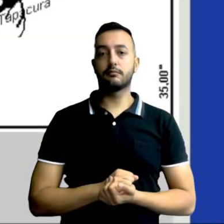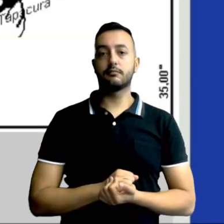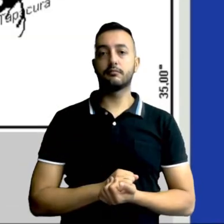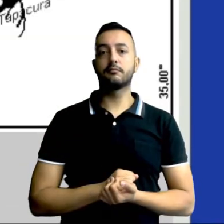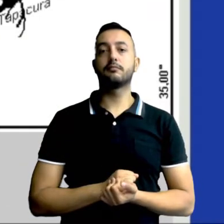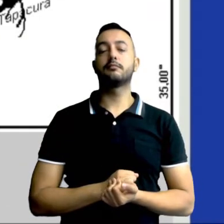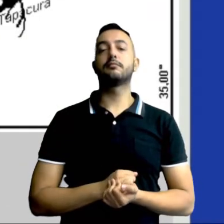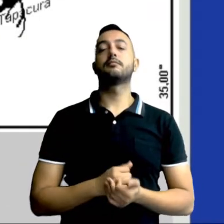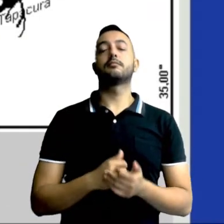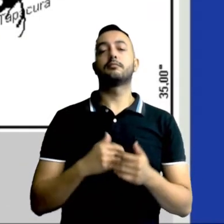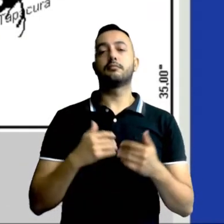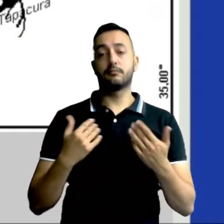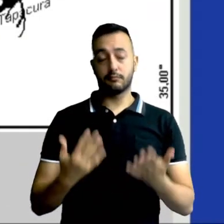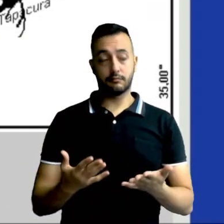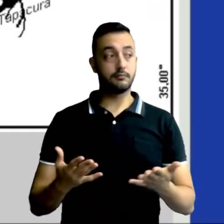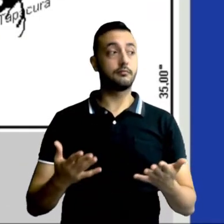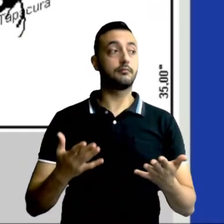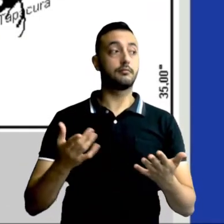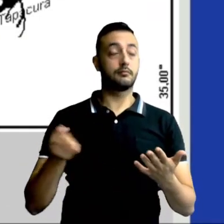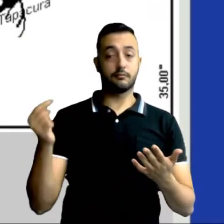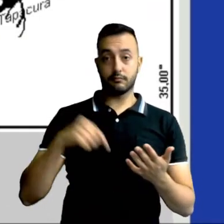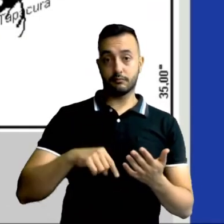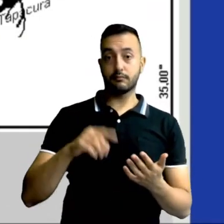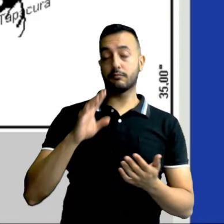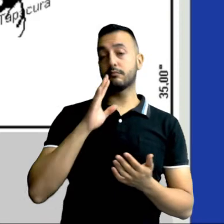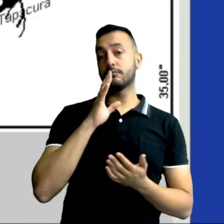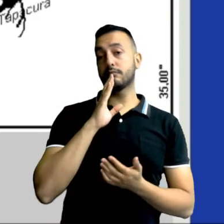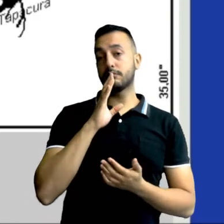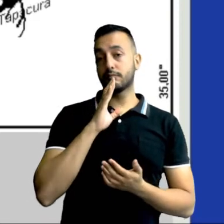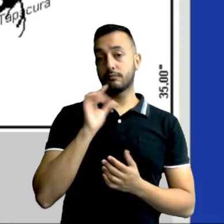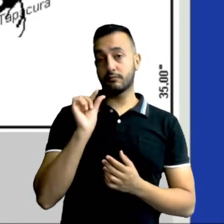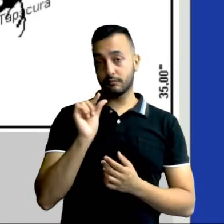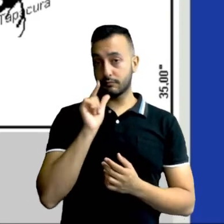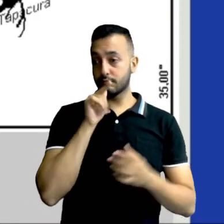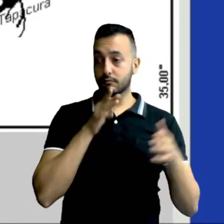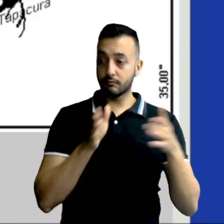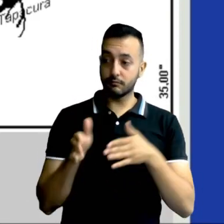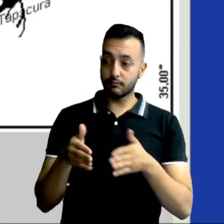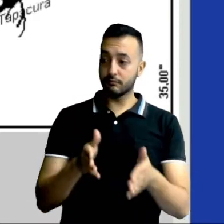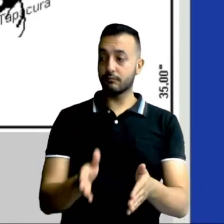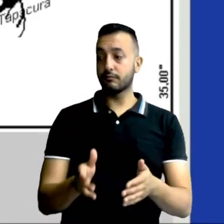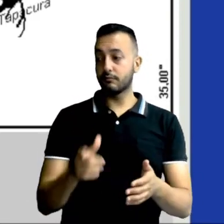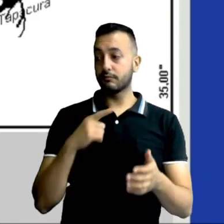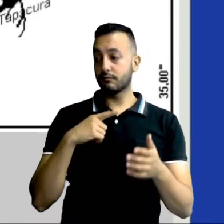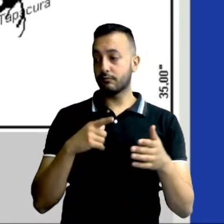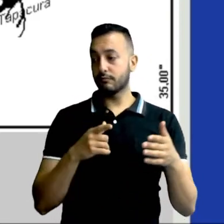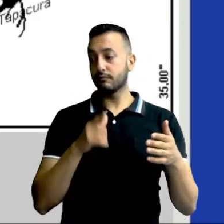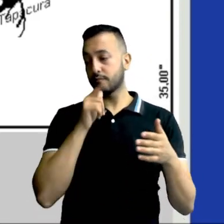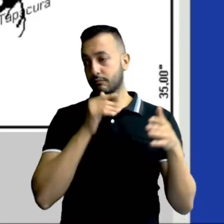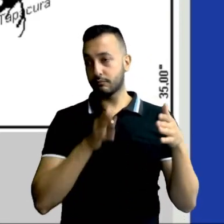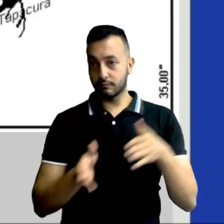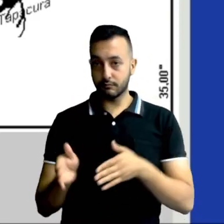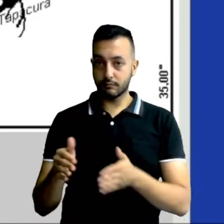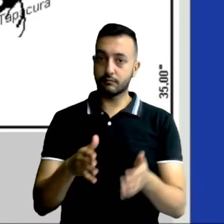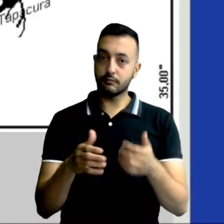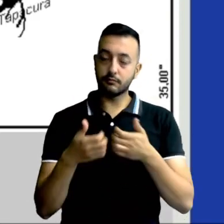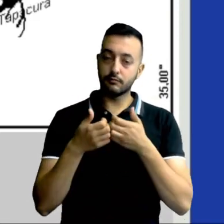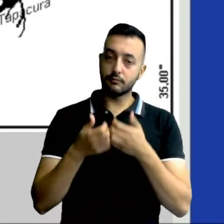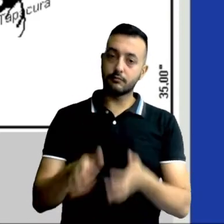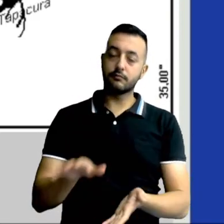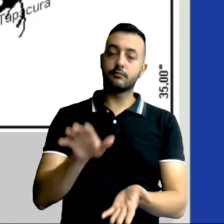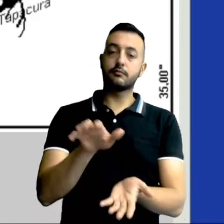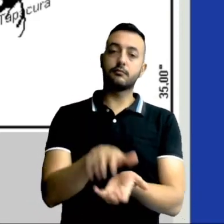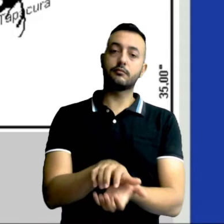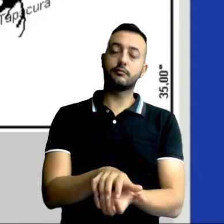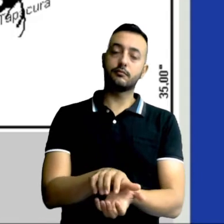Oi e aí a gente vem trabalhar um pouco lhe conhecer um pouco o rio itapará curar é um curso de água que nasce no